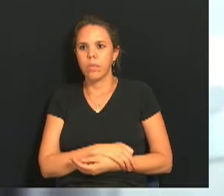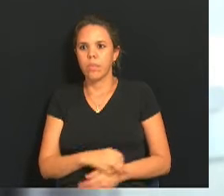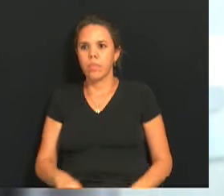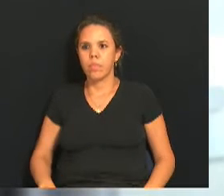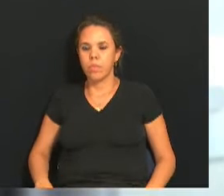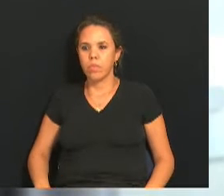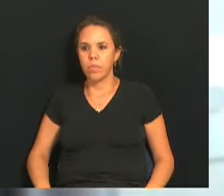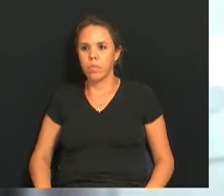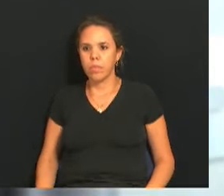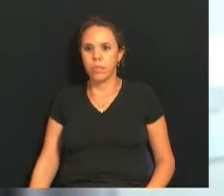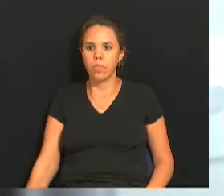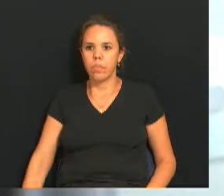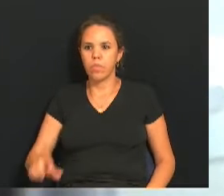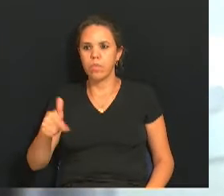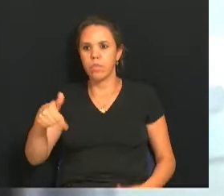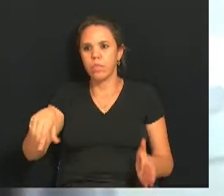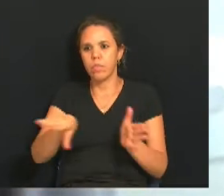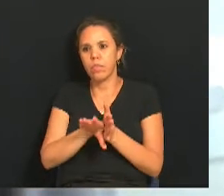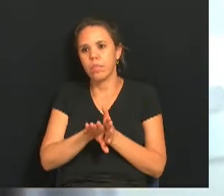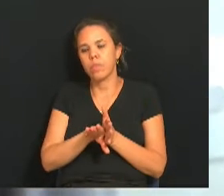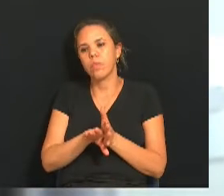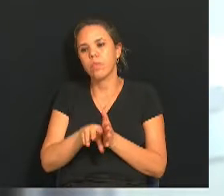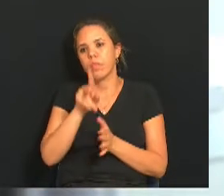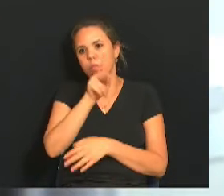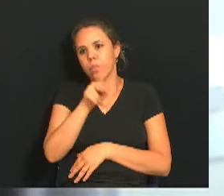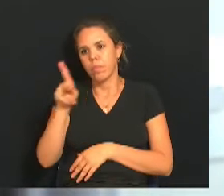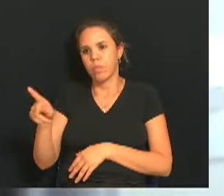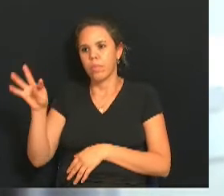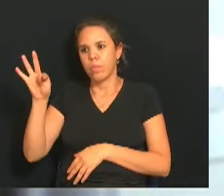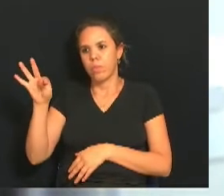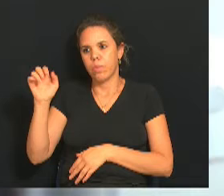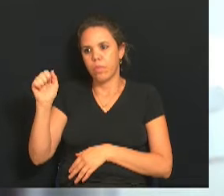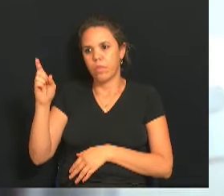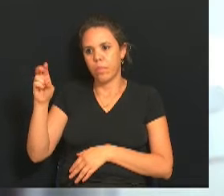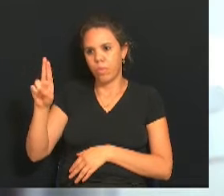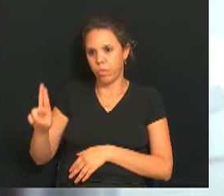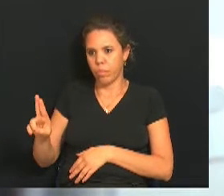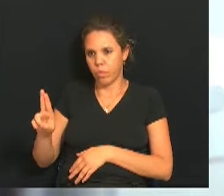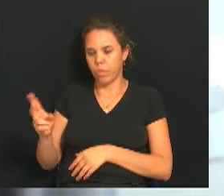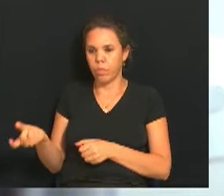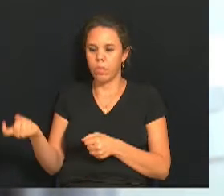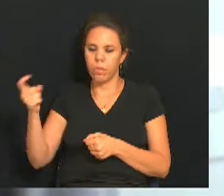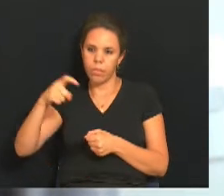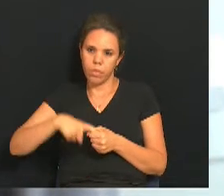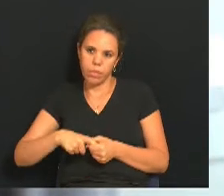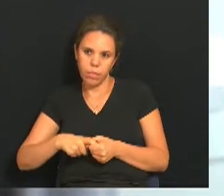Com a chegada do professor Tadeu, a gente retomou a necessidade de